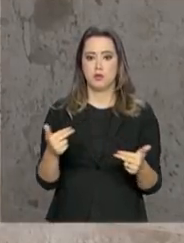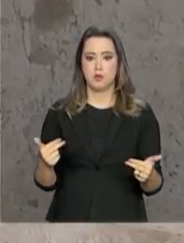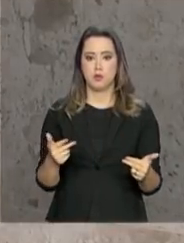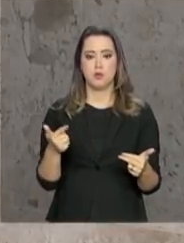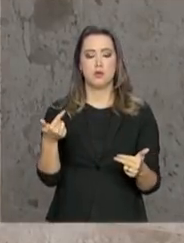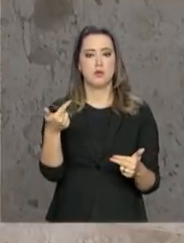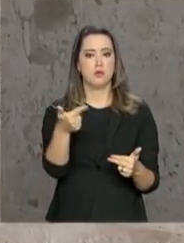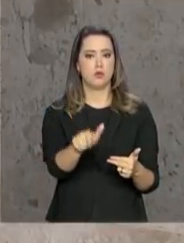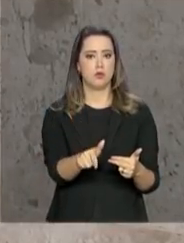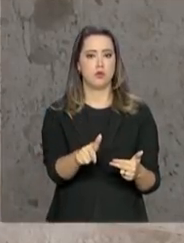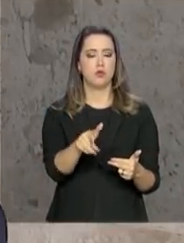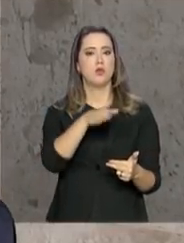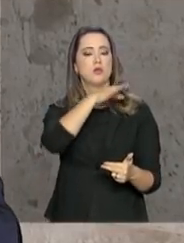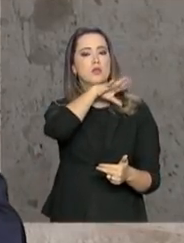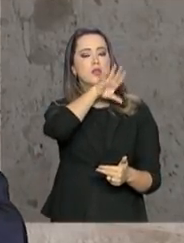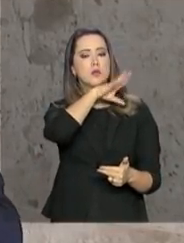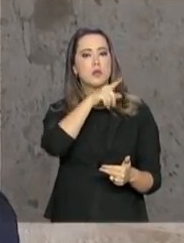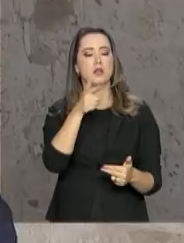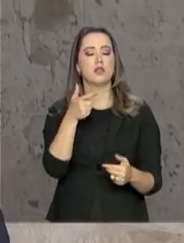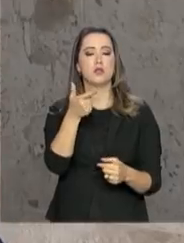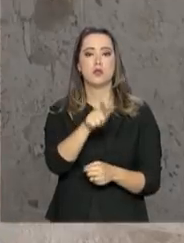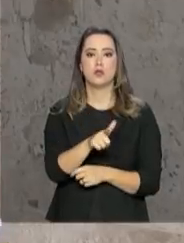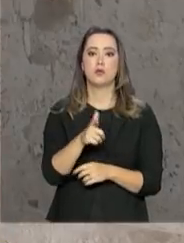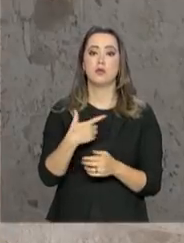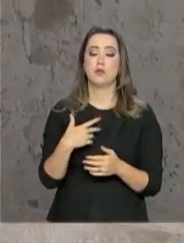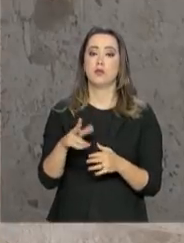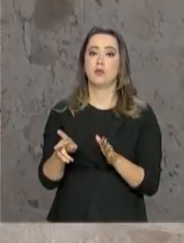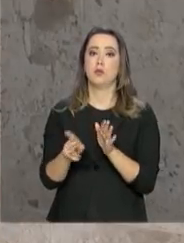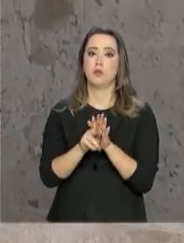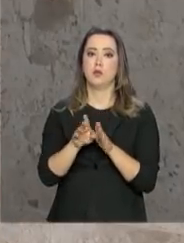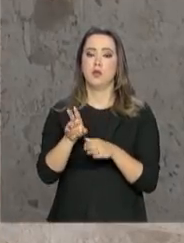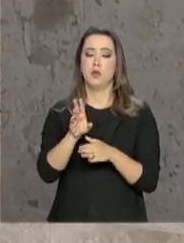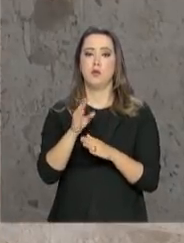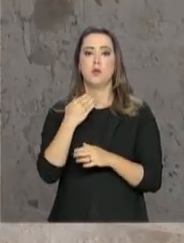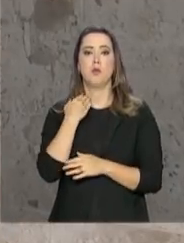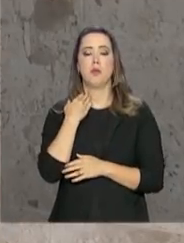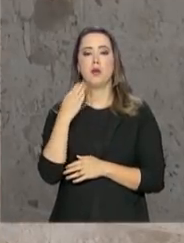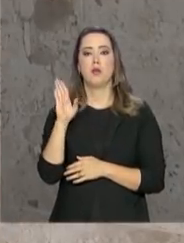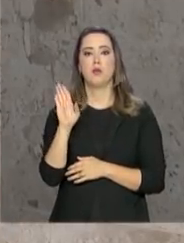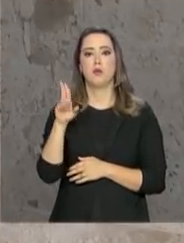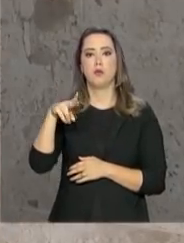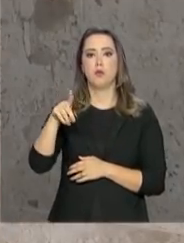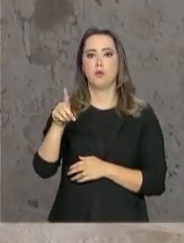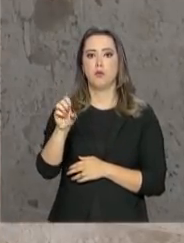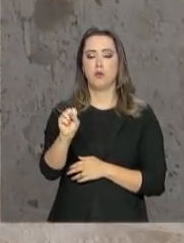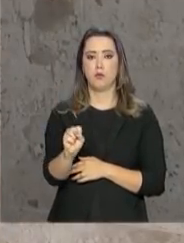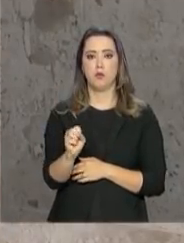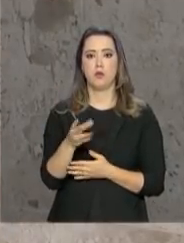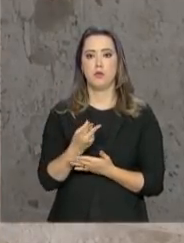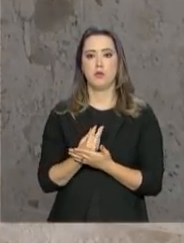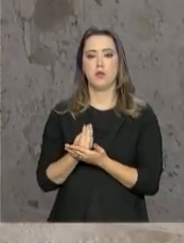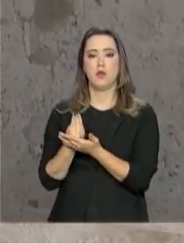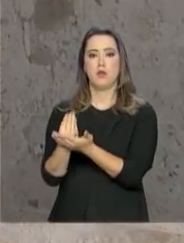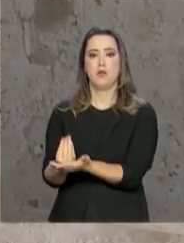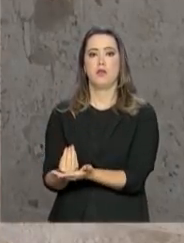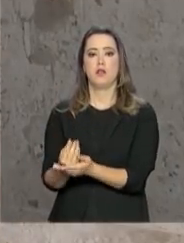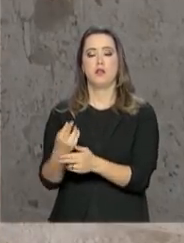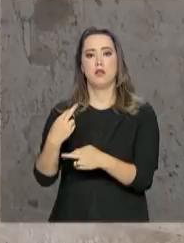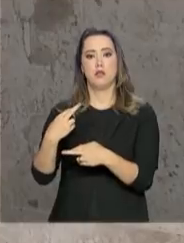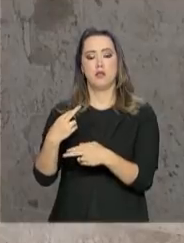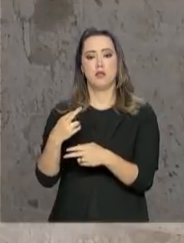e para isso obedece está disponibilizando uma linha de capital de giro no valor de um bilhão e meio de reais